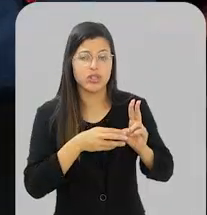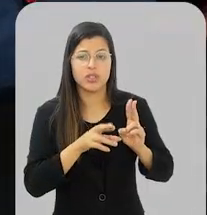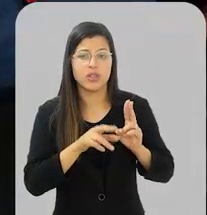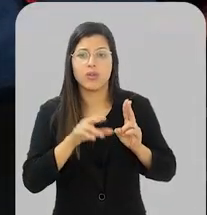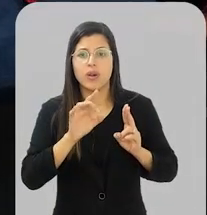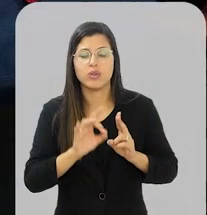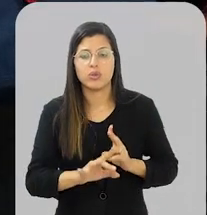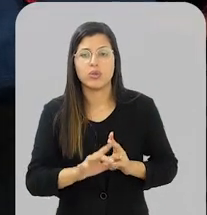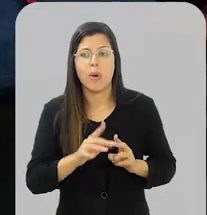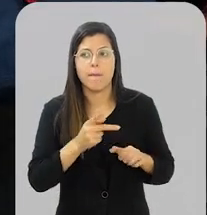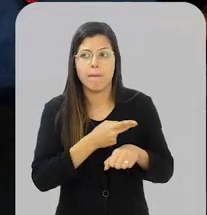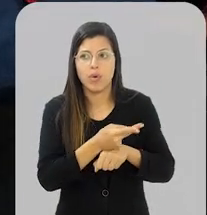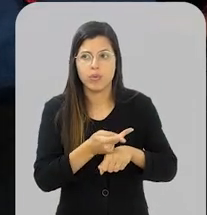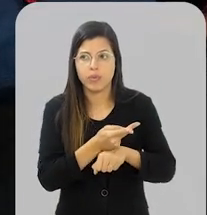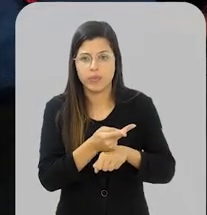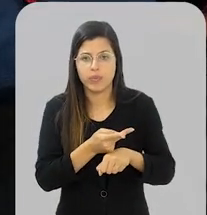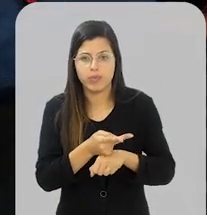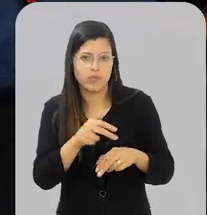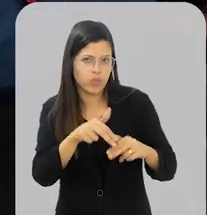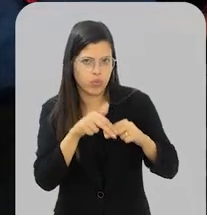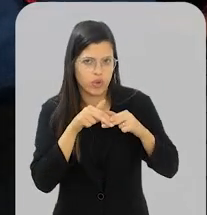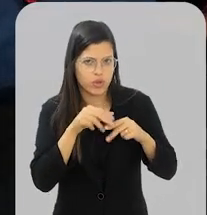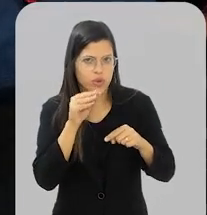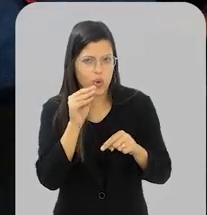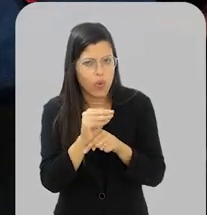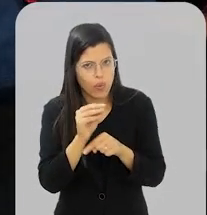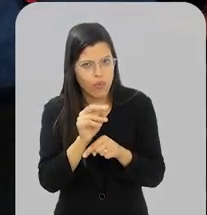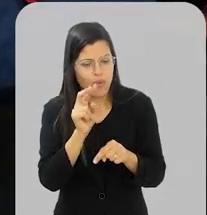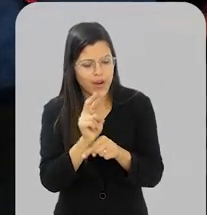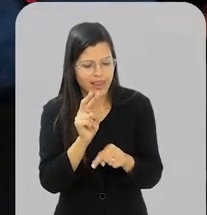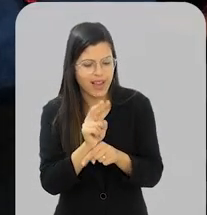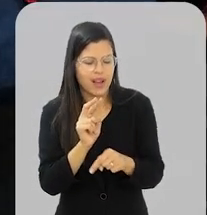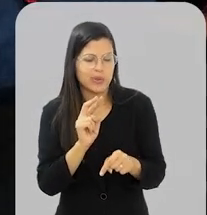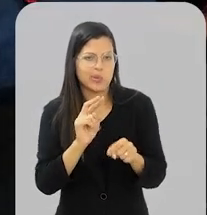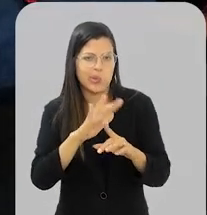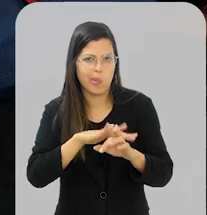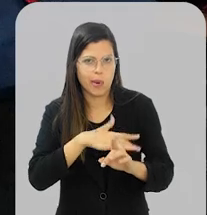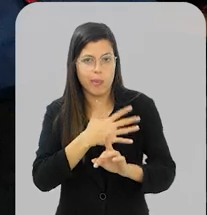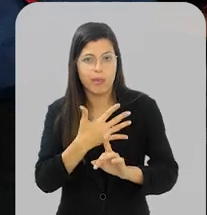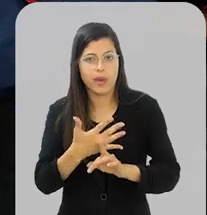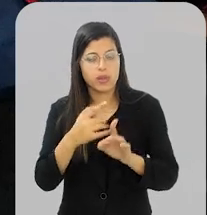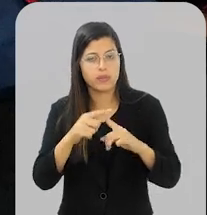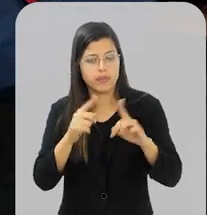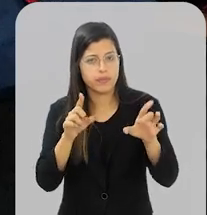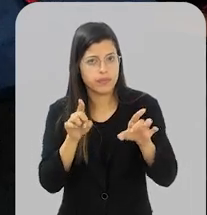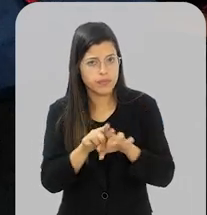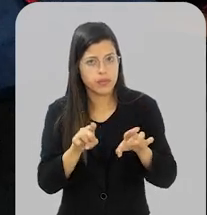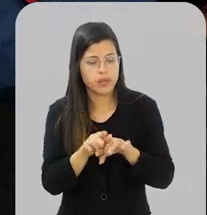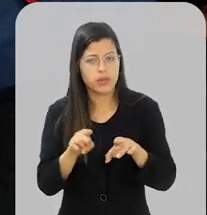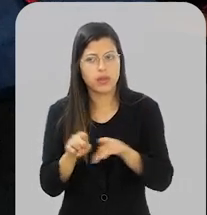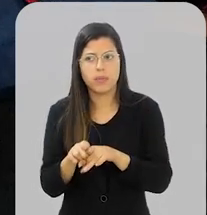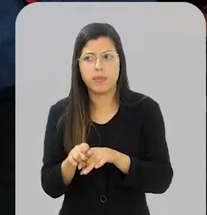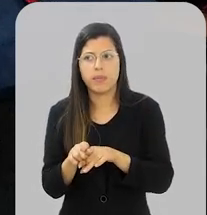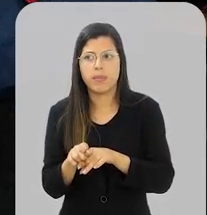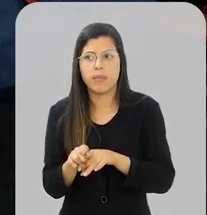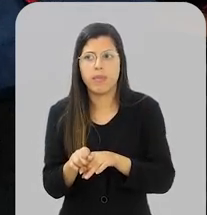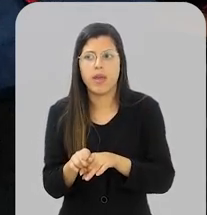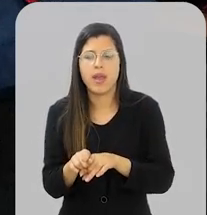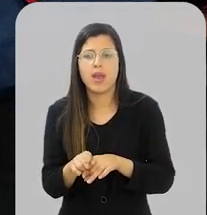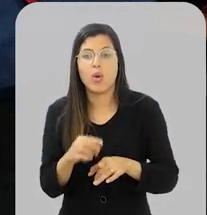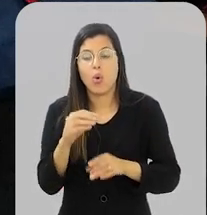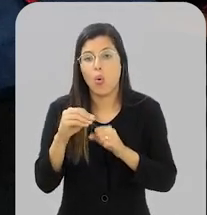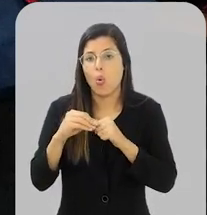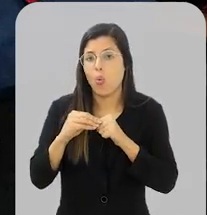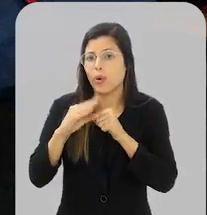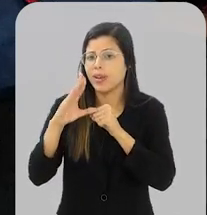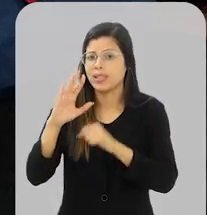são procurados por conta dessa preservação do meio ambiente, mas também por suas